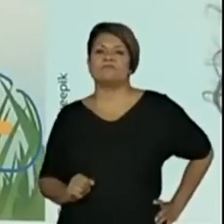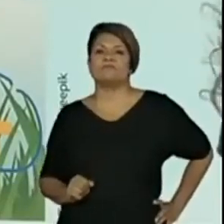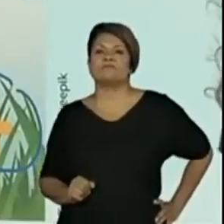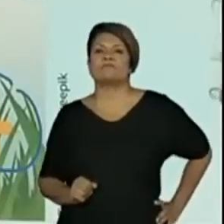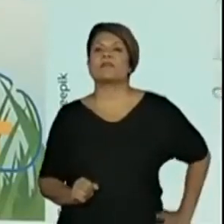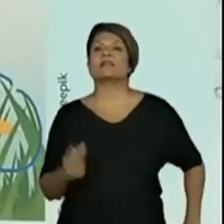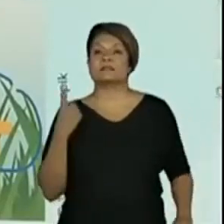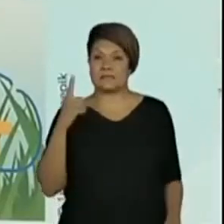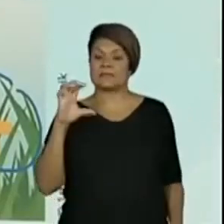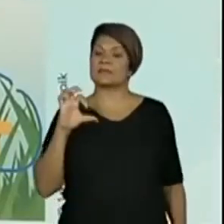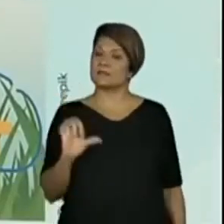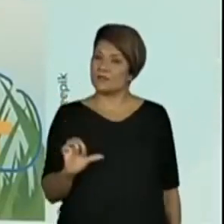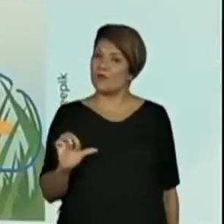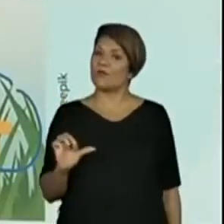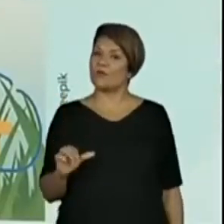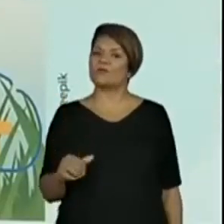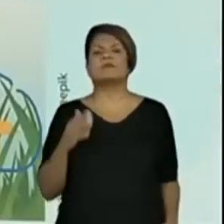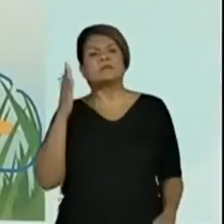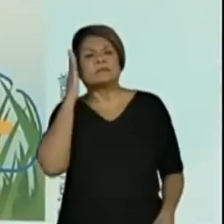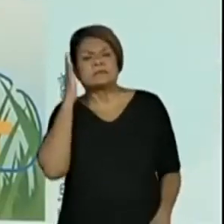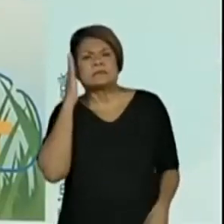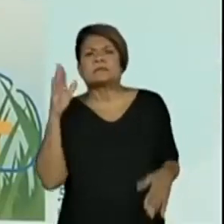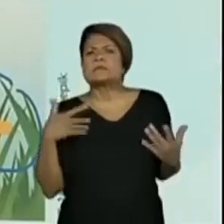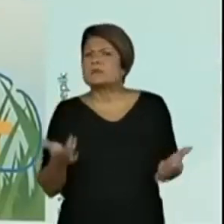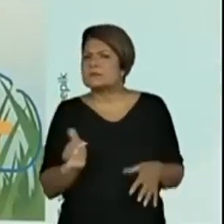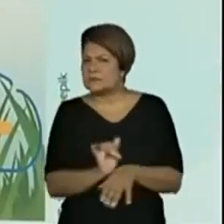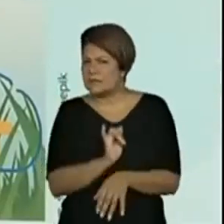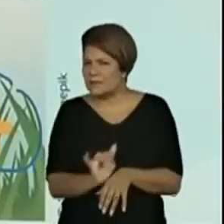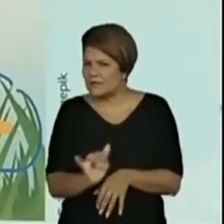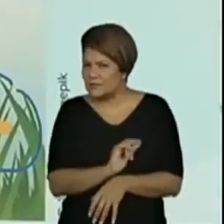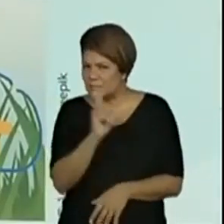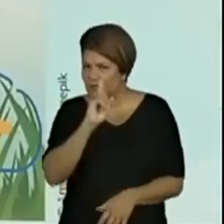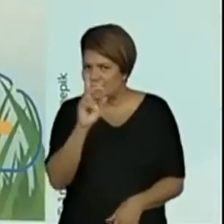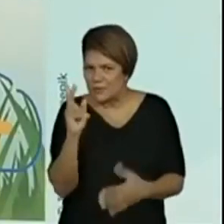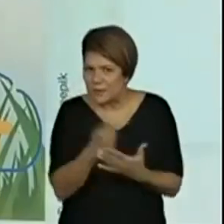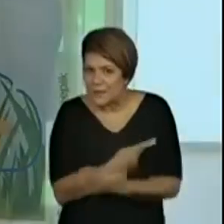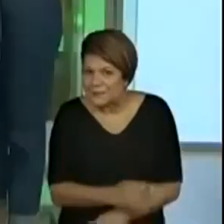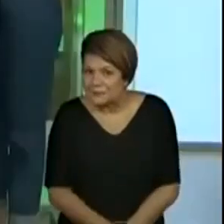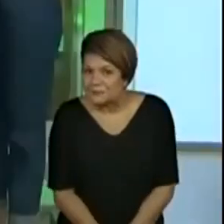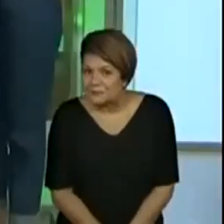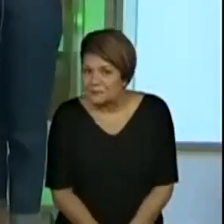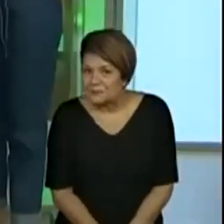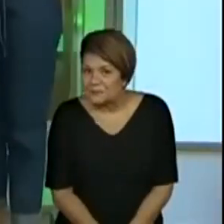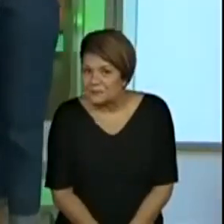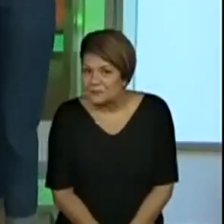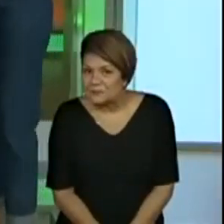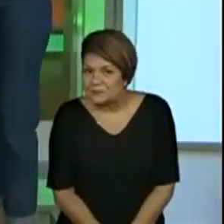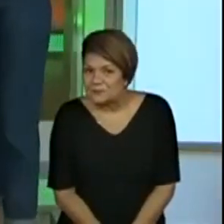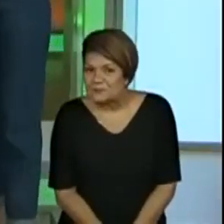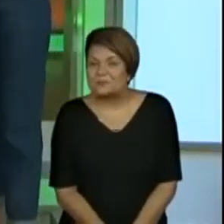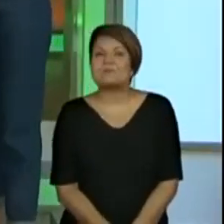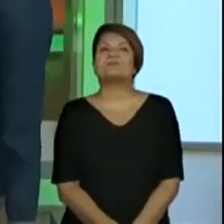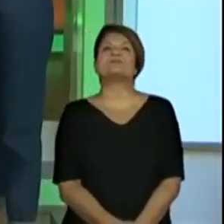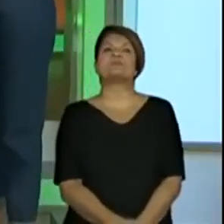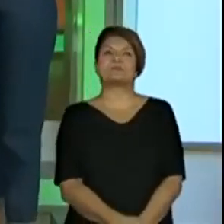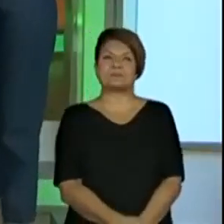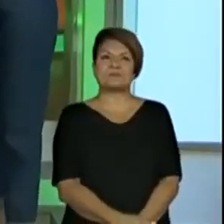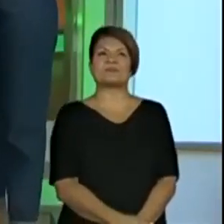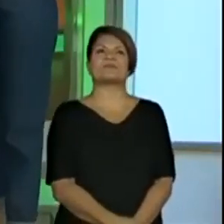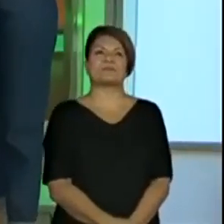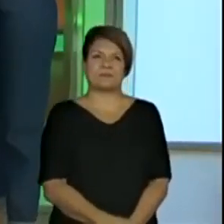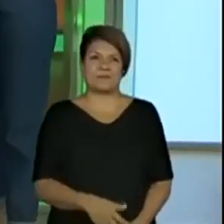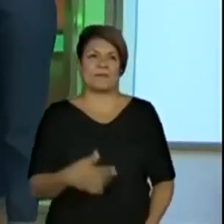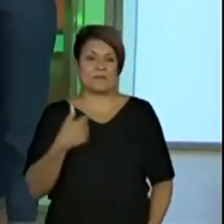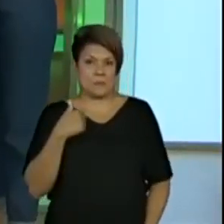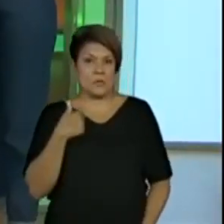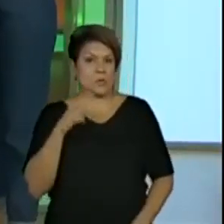19. 19. Sabe qual foi a estratégia que eu utilizei para não errar, professora Kelly? Sim, conta para eles, professora. Qual a sua estratégia? Ah,